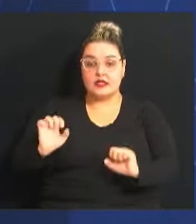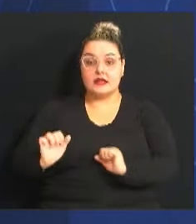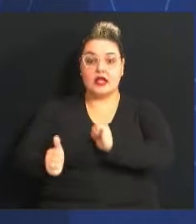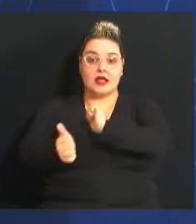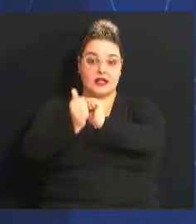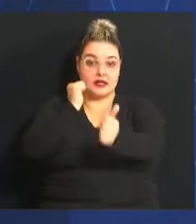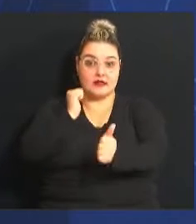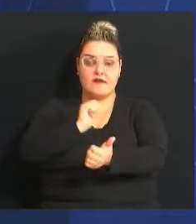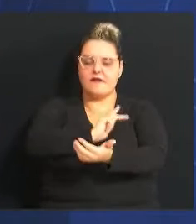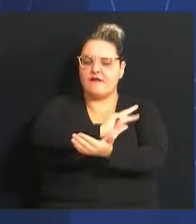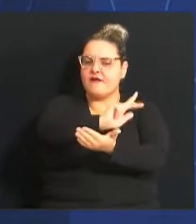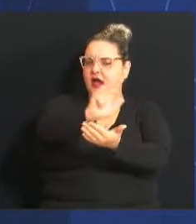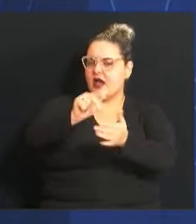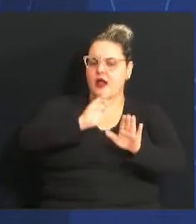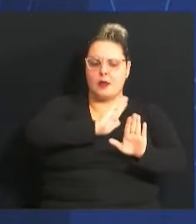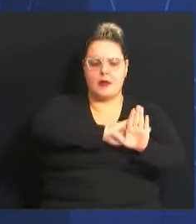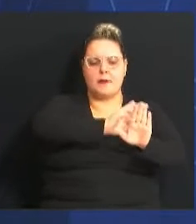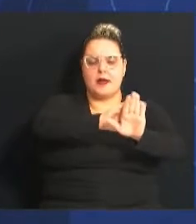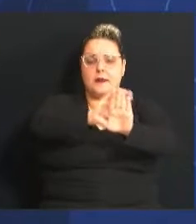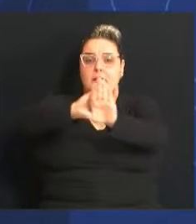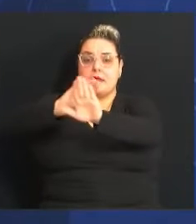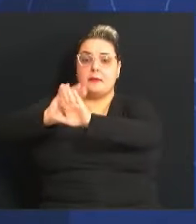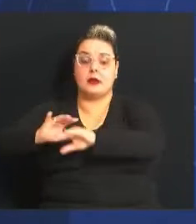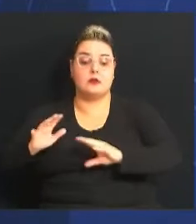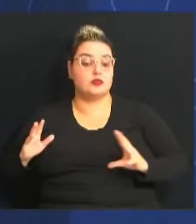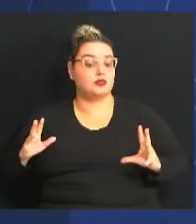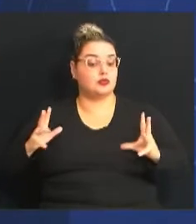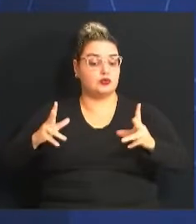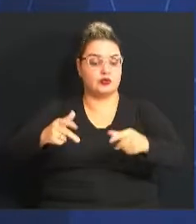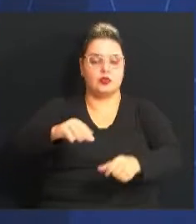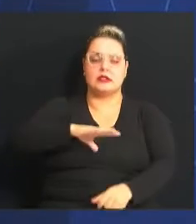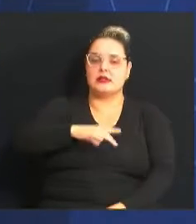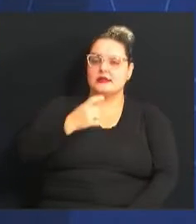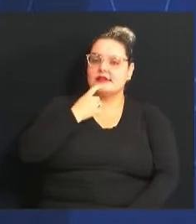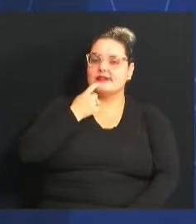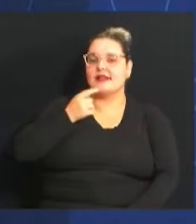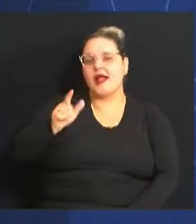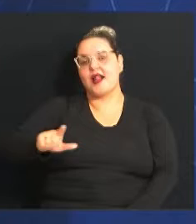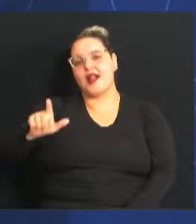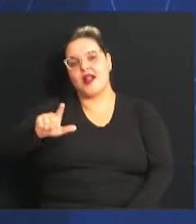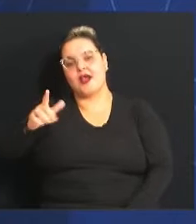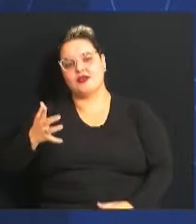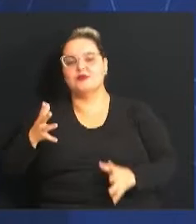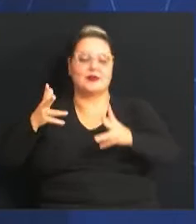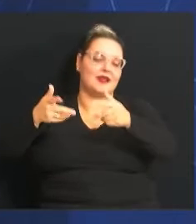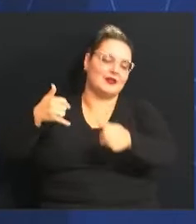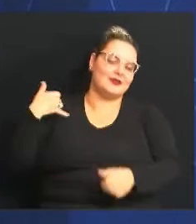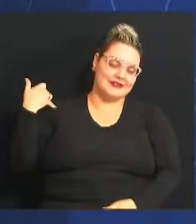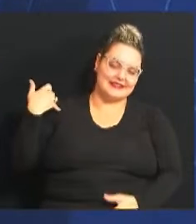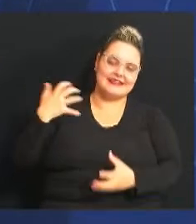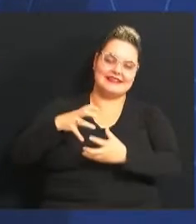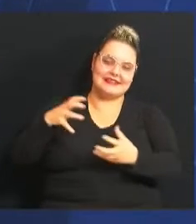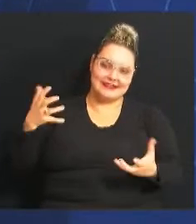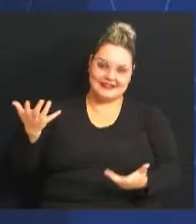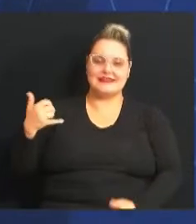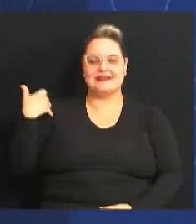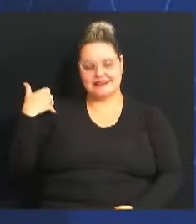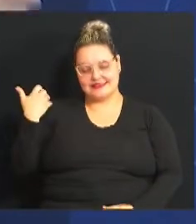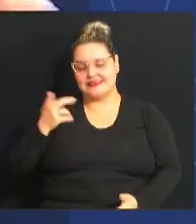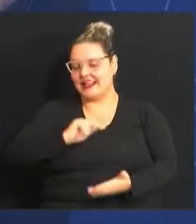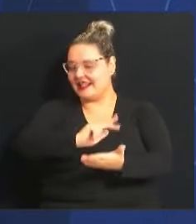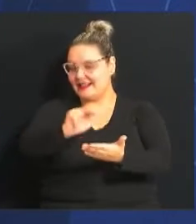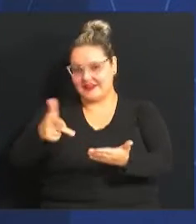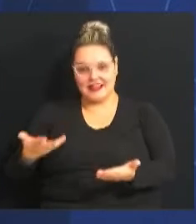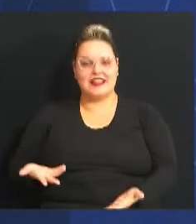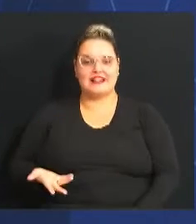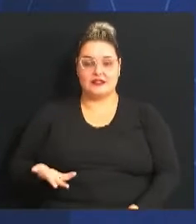Centenas de atividades espalhadas por toda a cidade e, claro, para todas as idades. Então, para nos contar sobre